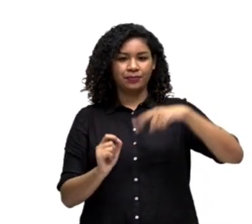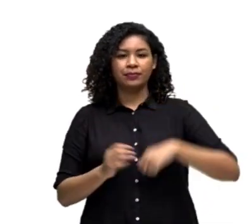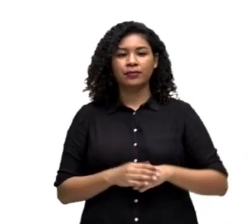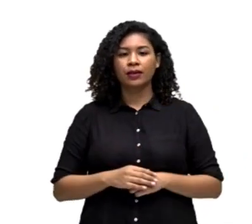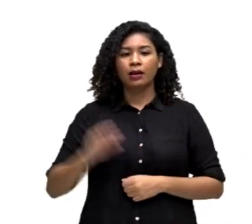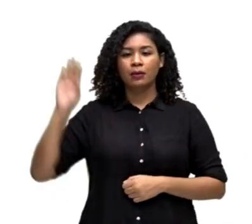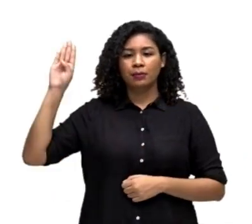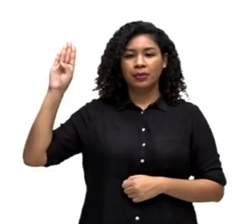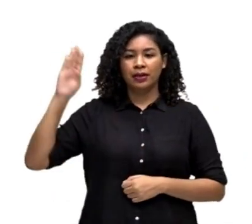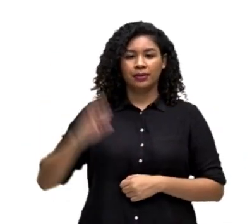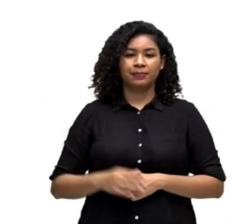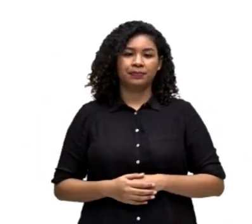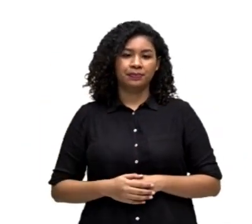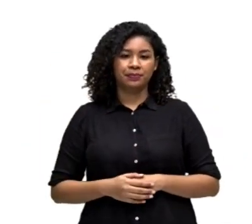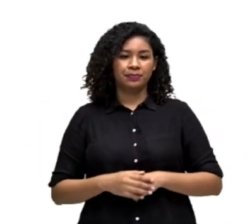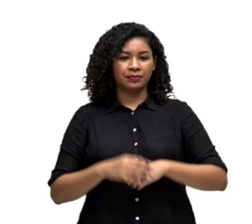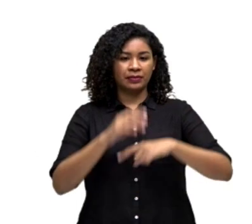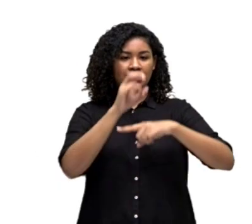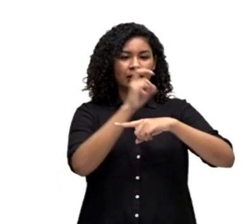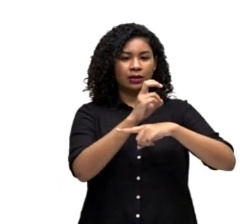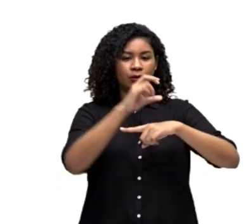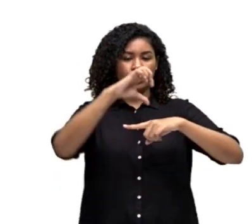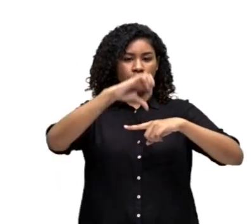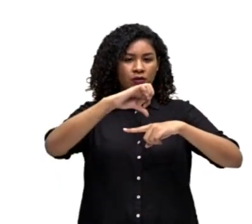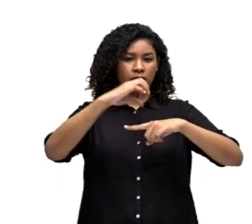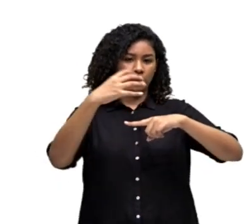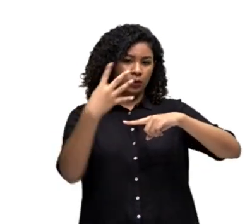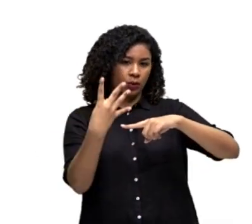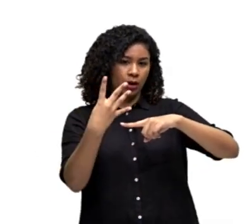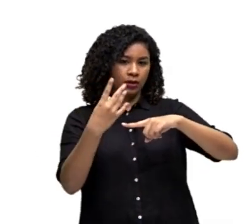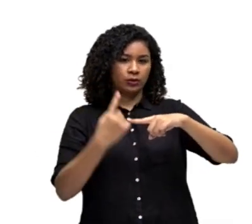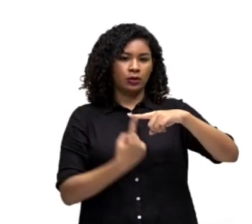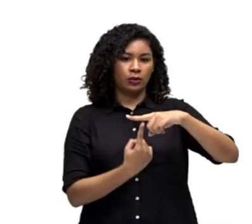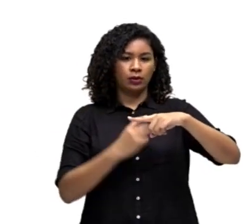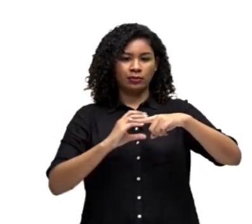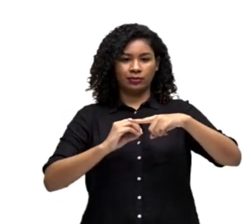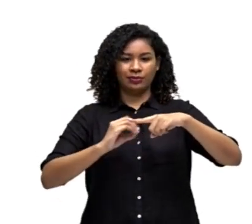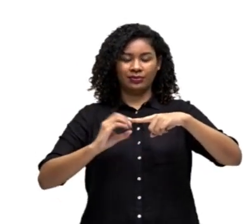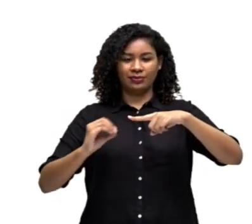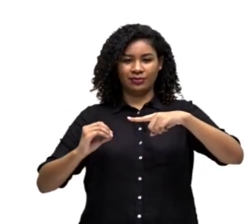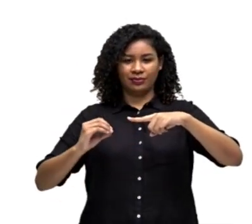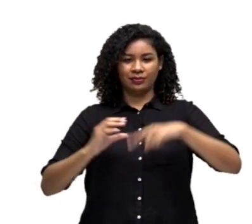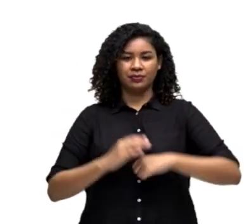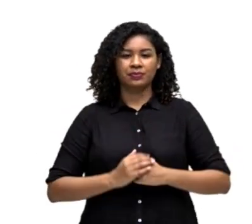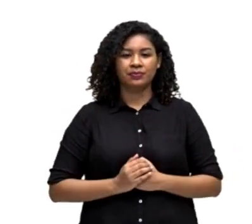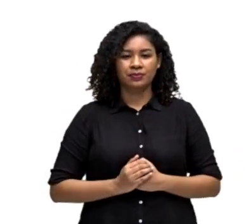valor original possuía 3 casas decimais. Na letra C,